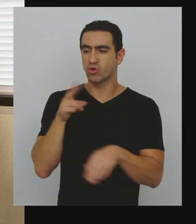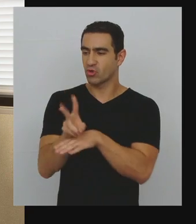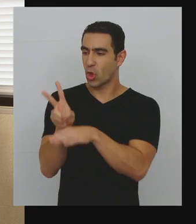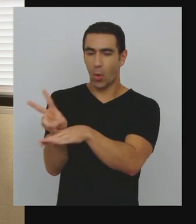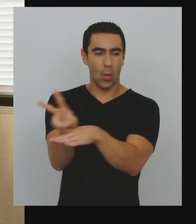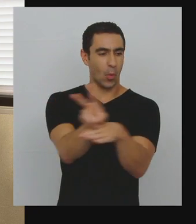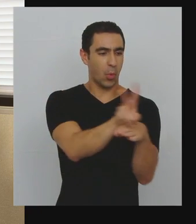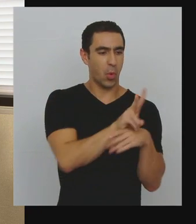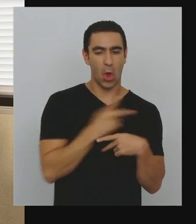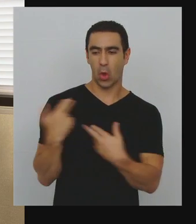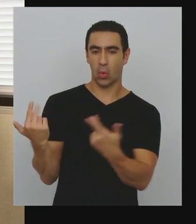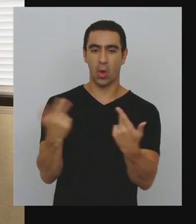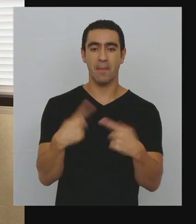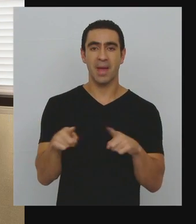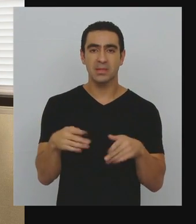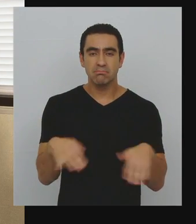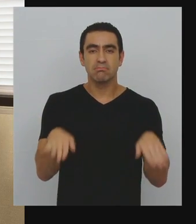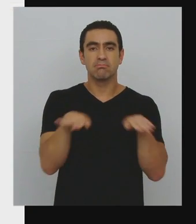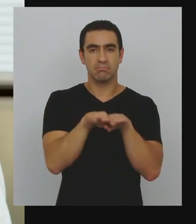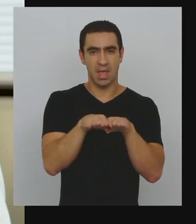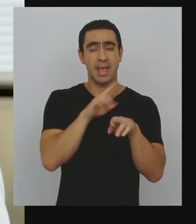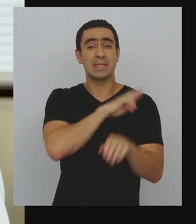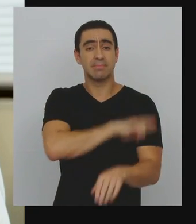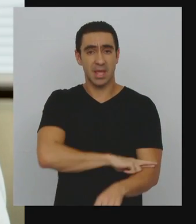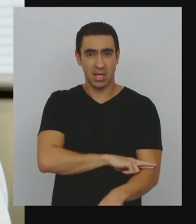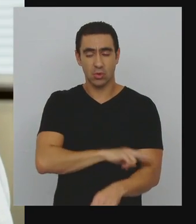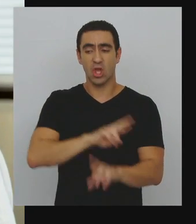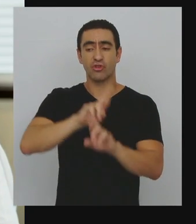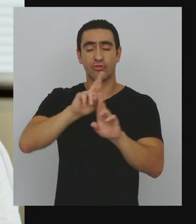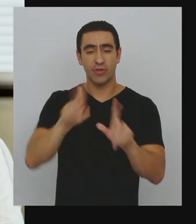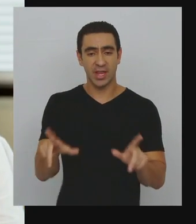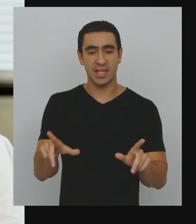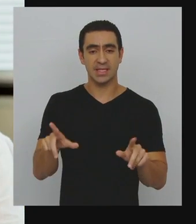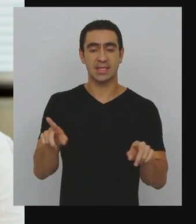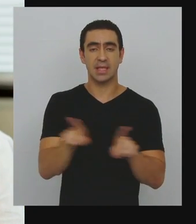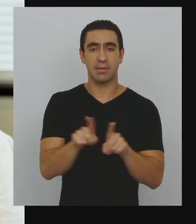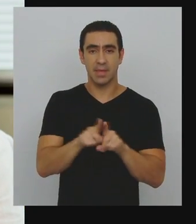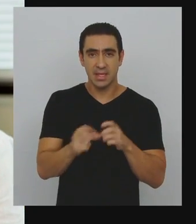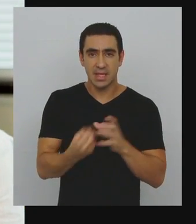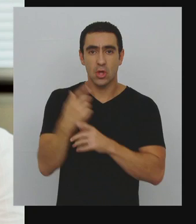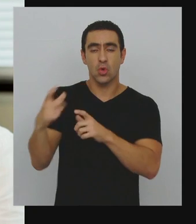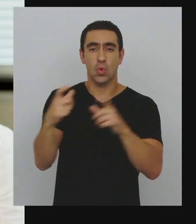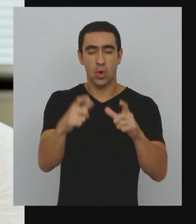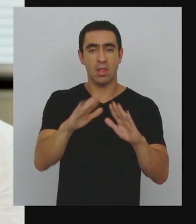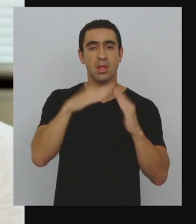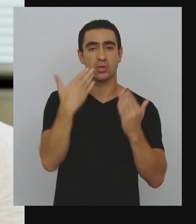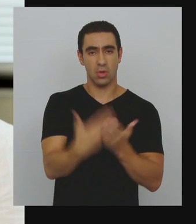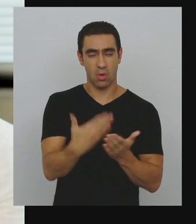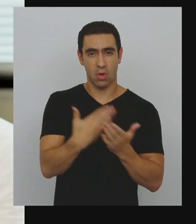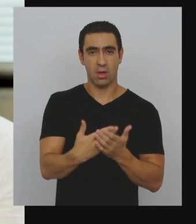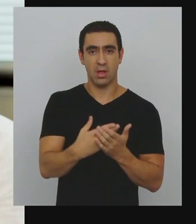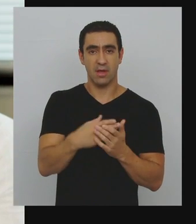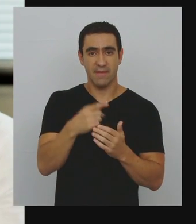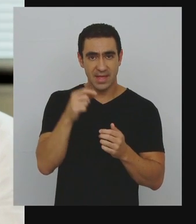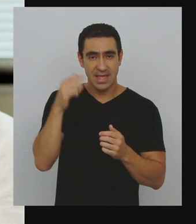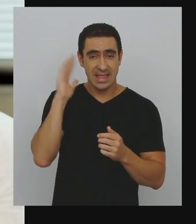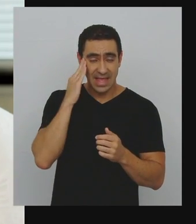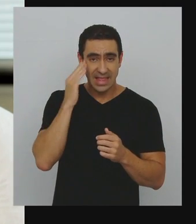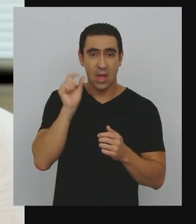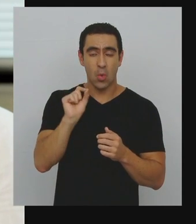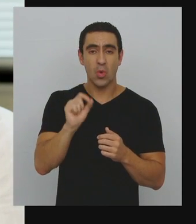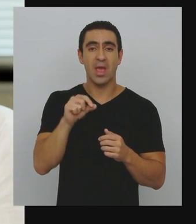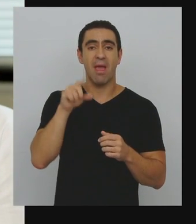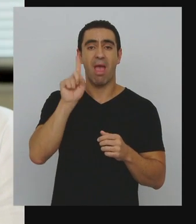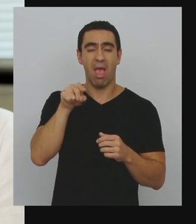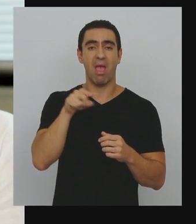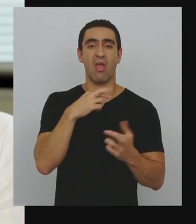devem ser tratadas de forma igual. Acho que é a equidade. Como é a gente respeita as diferenças, cria espaço nas escolas para que você entenda o que são